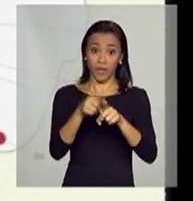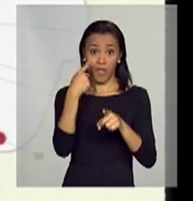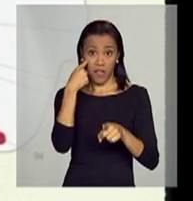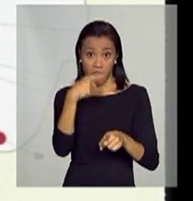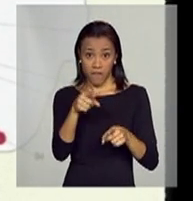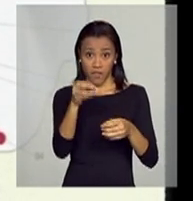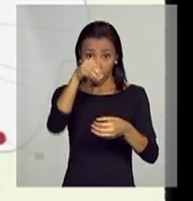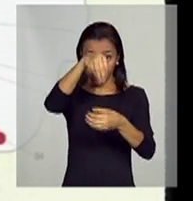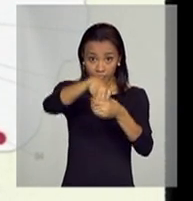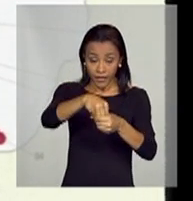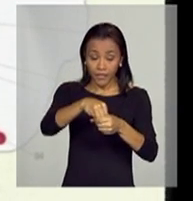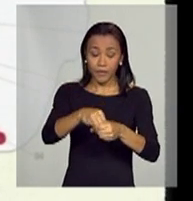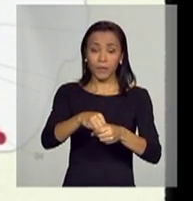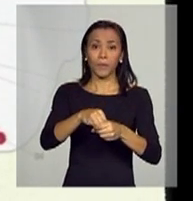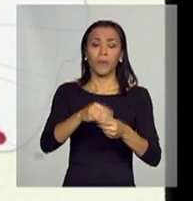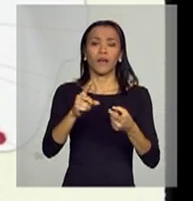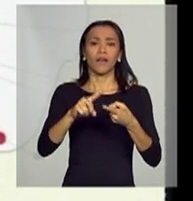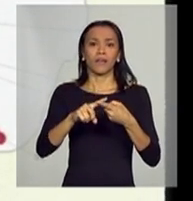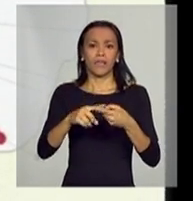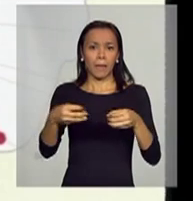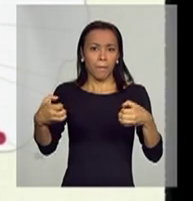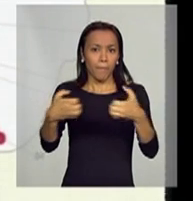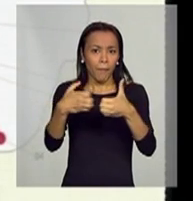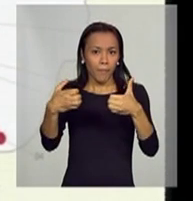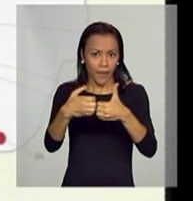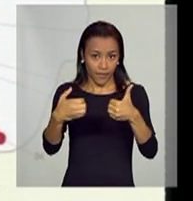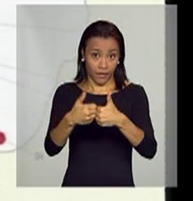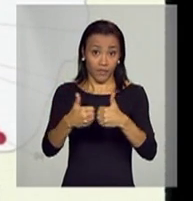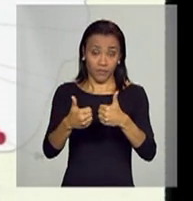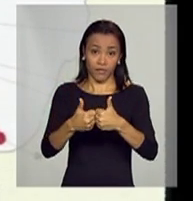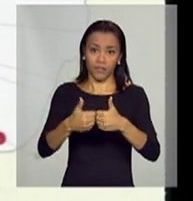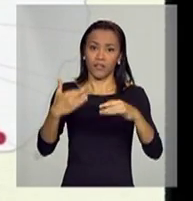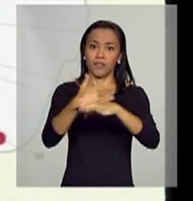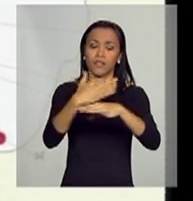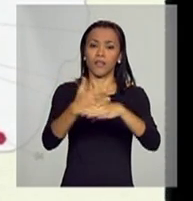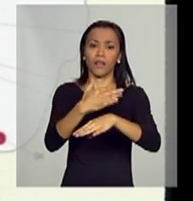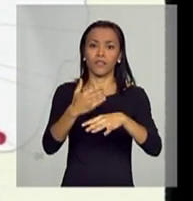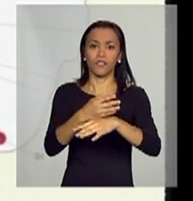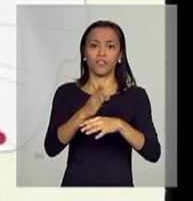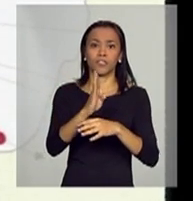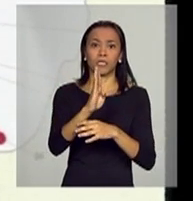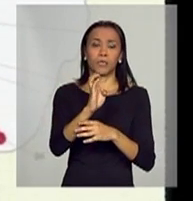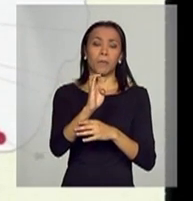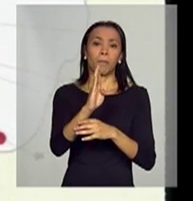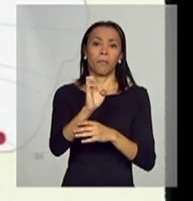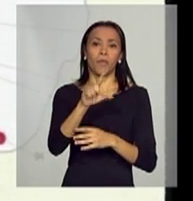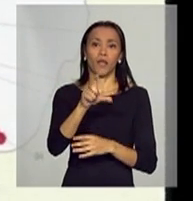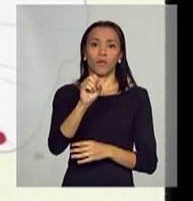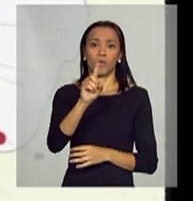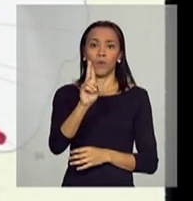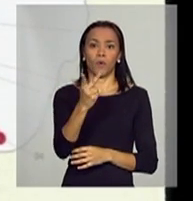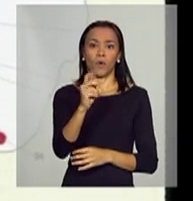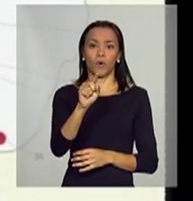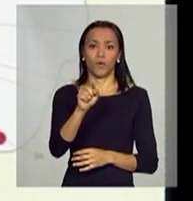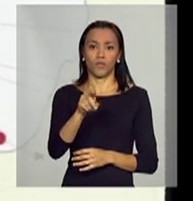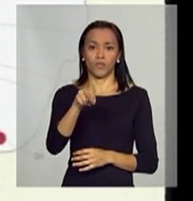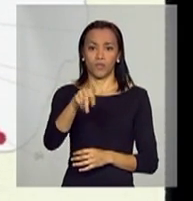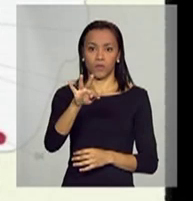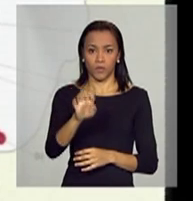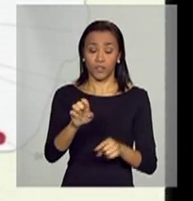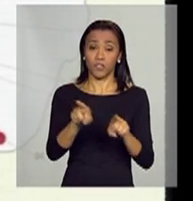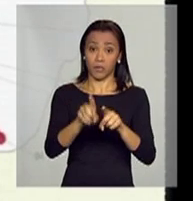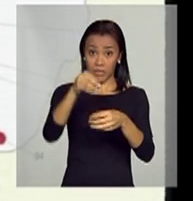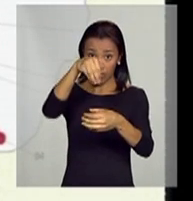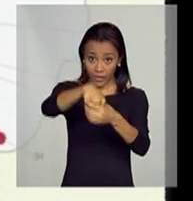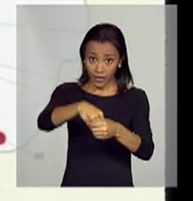das Neves, em Belo Horizonte, que é próxima à cidade de Belo Horizonte. Em Belo Horizonte, a 21ª Região Militar,